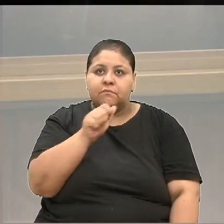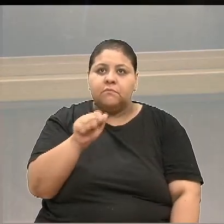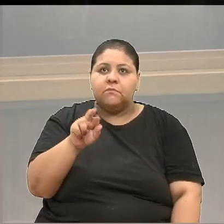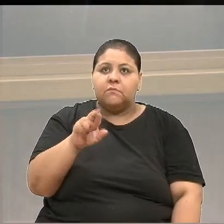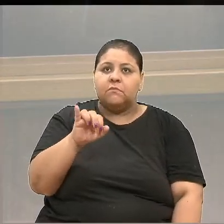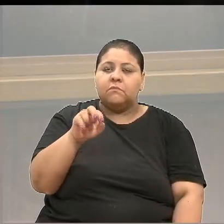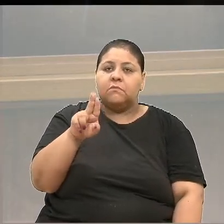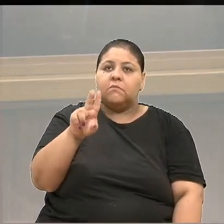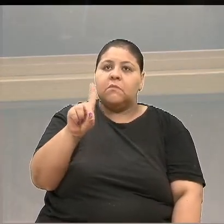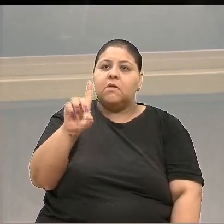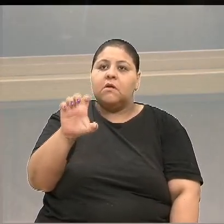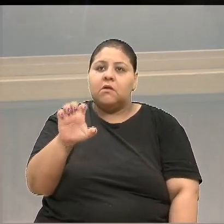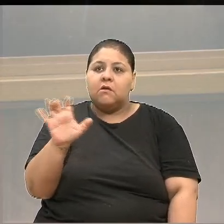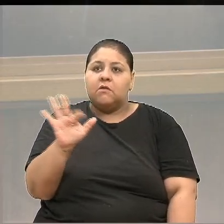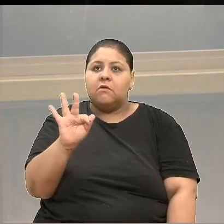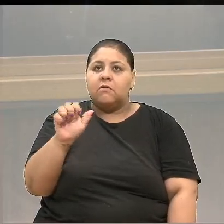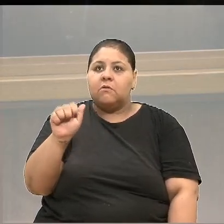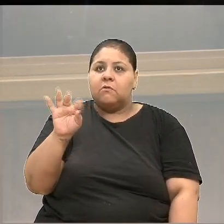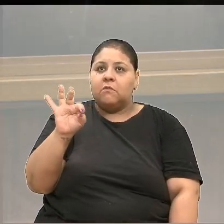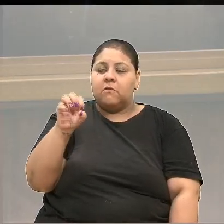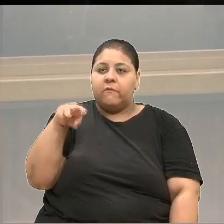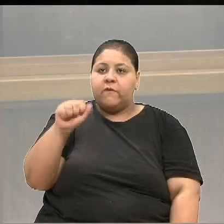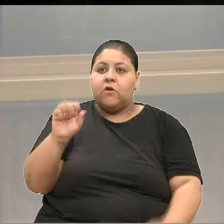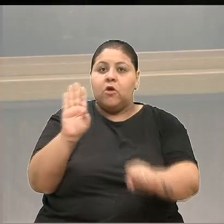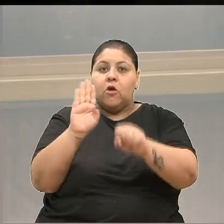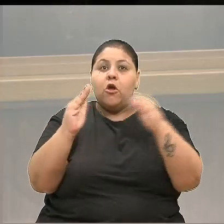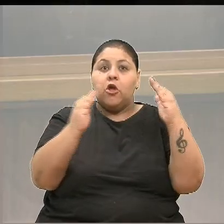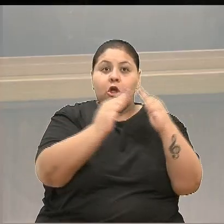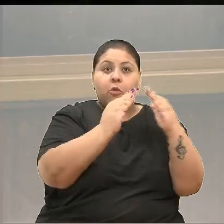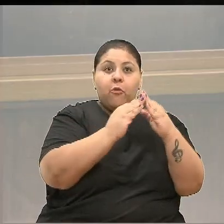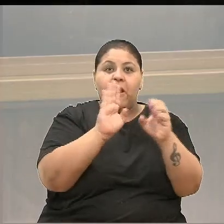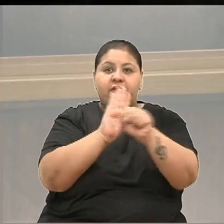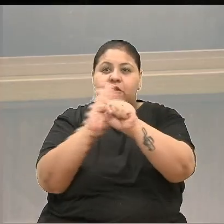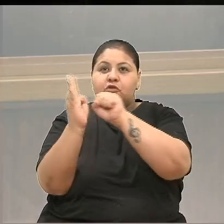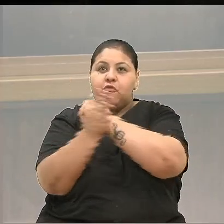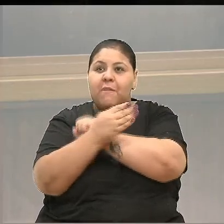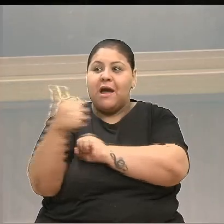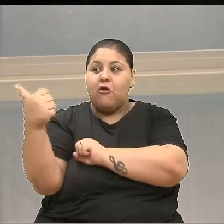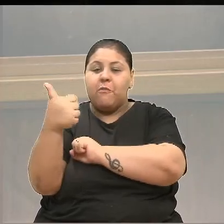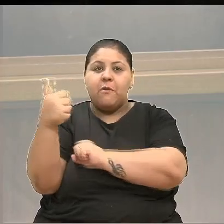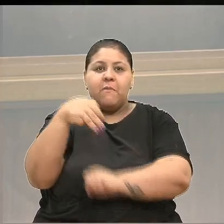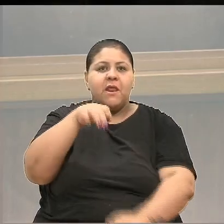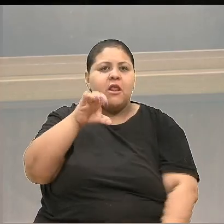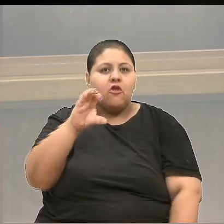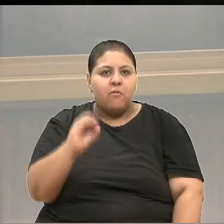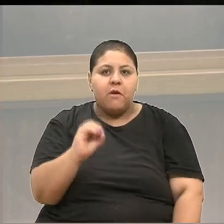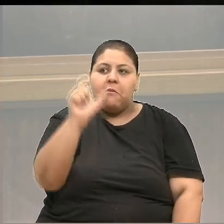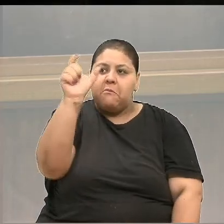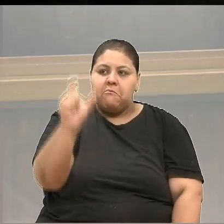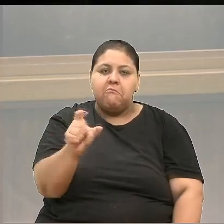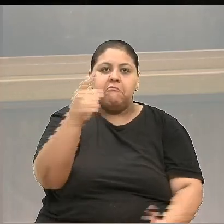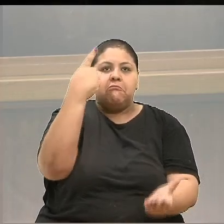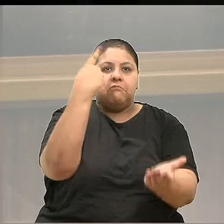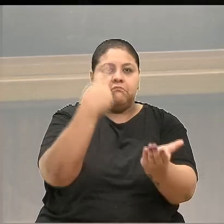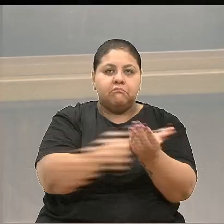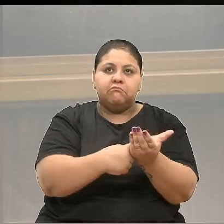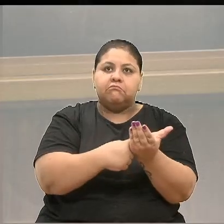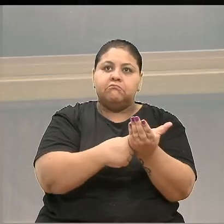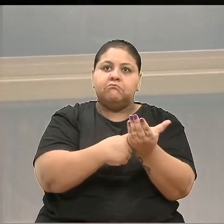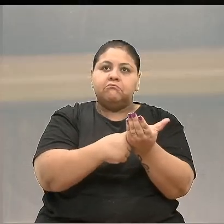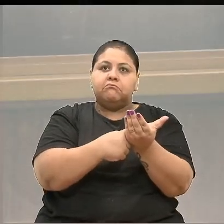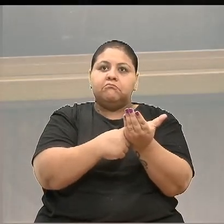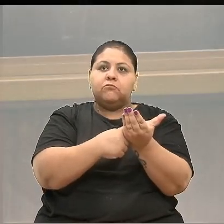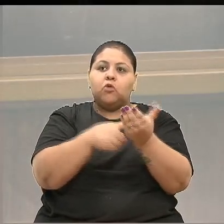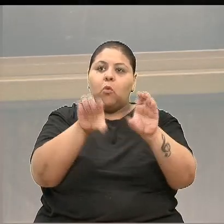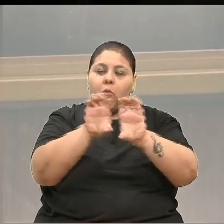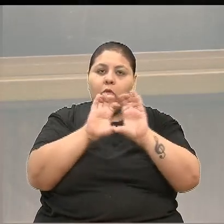Fátima Tenotti, moradora do 1º de Maio, uma pessoa muito comprometida com a sua